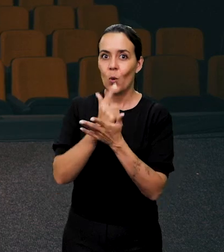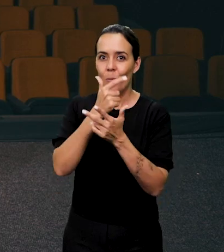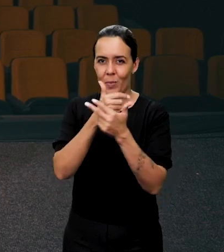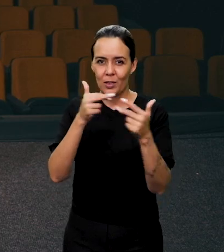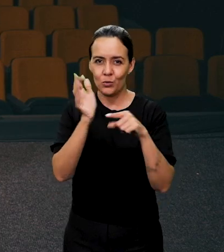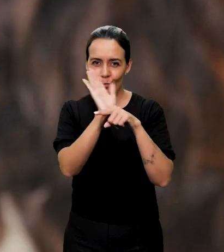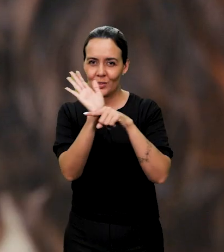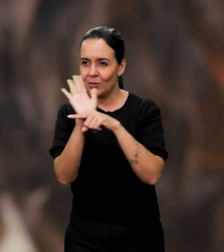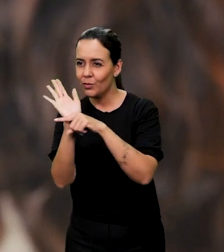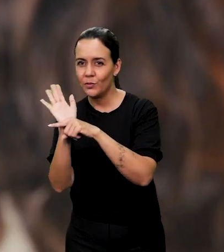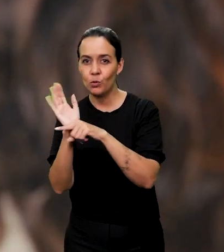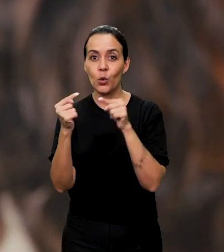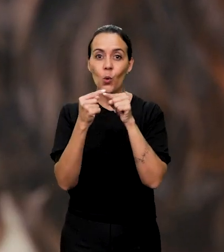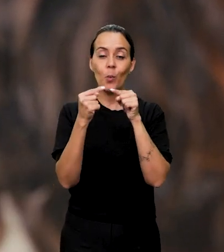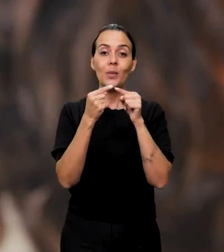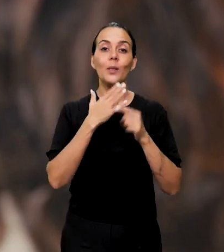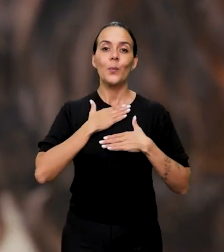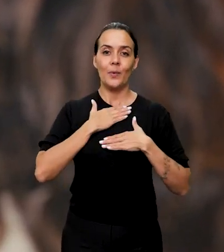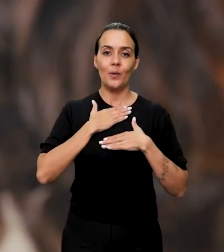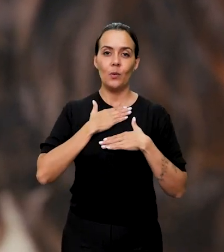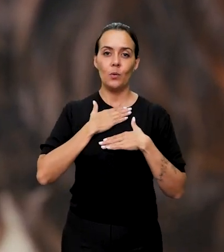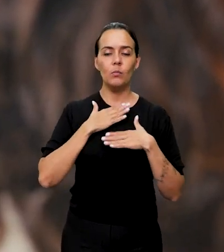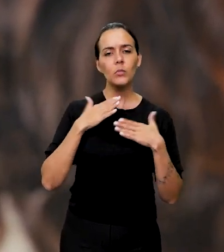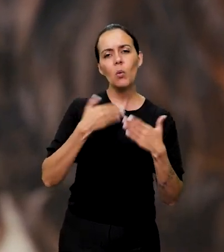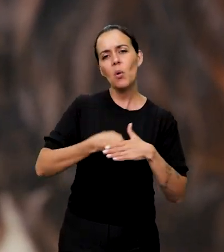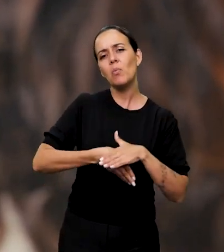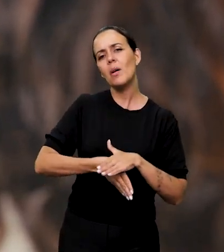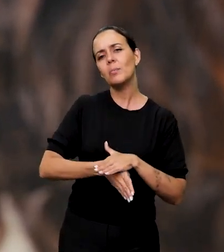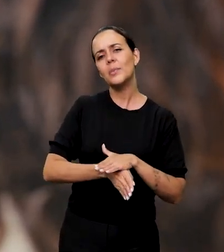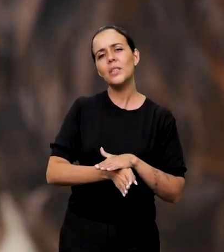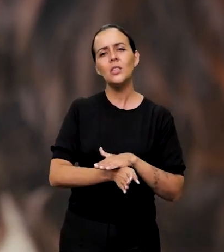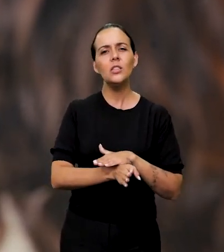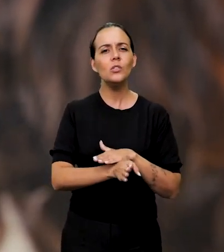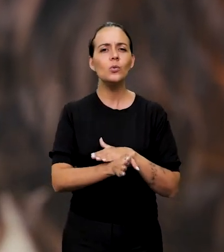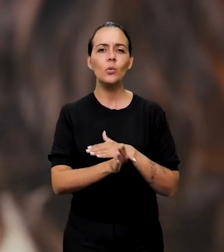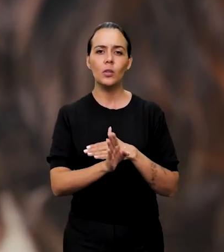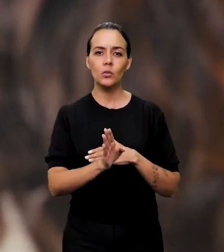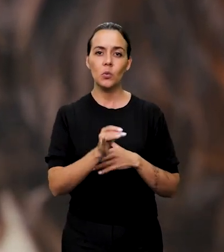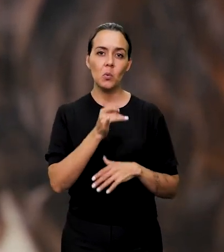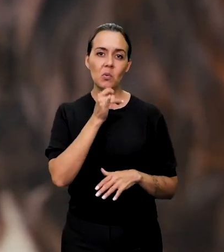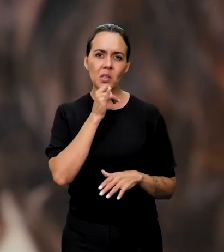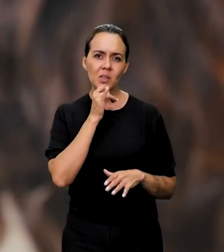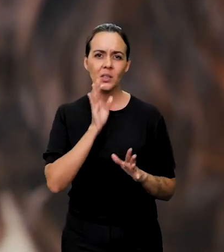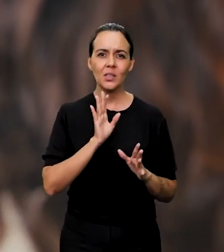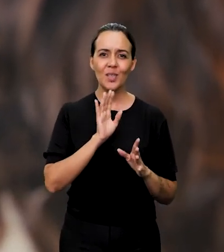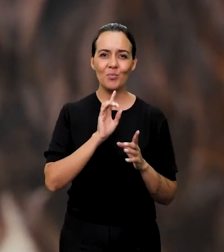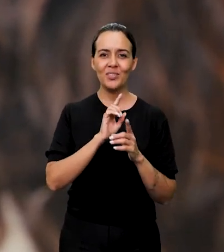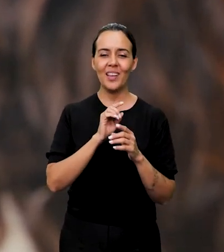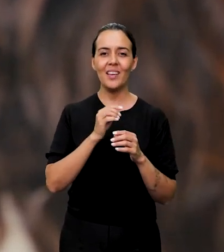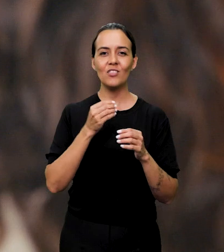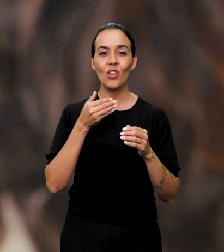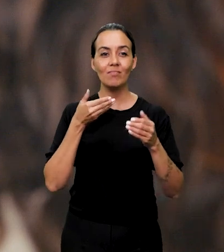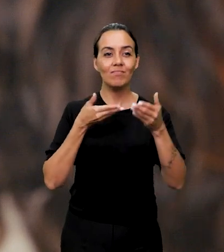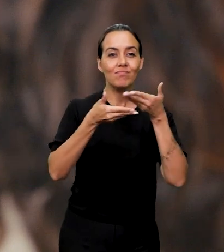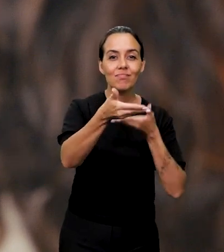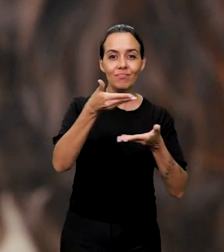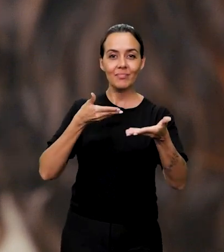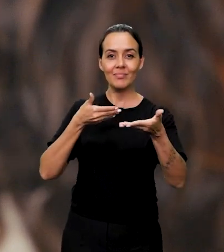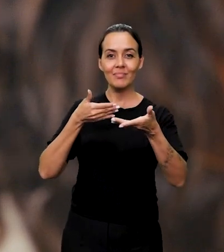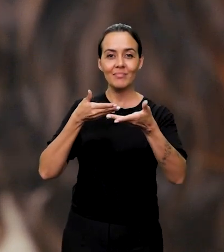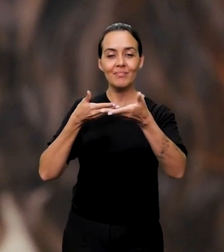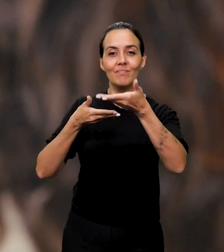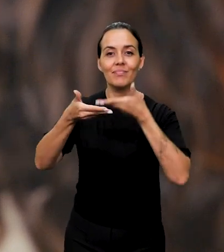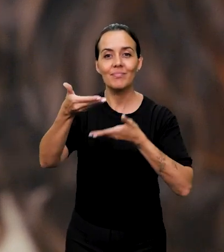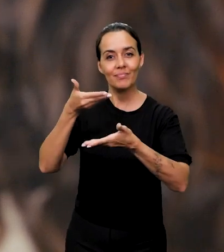muito determinado. E aí, o que vai fazendo a gente se habituando com um certo tipo de coisa. Um pouco com um certo efeito feed, né? Você fica achando que